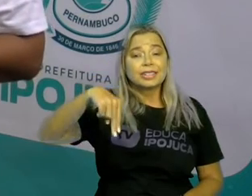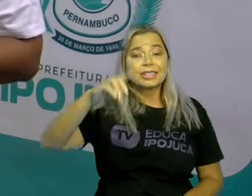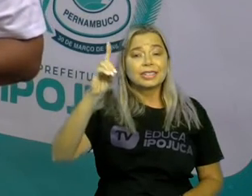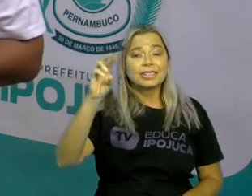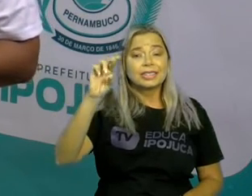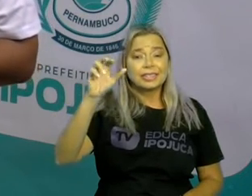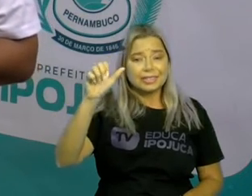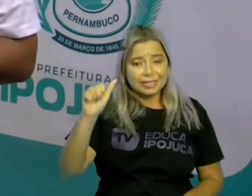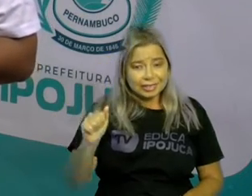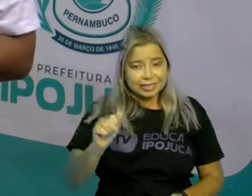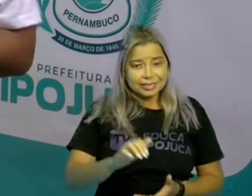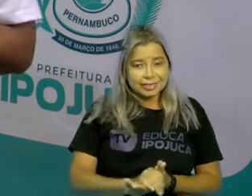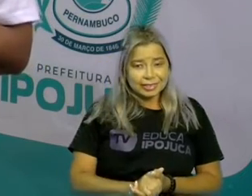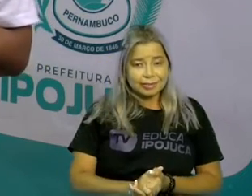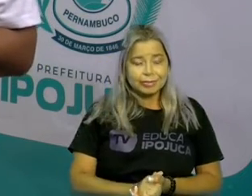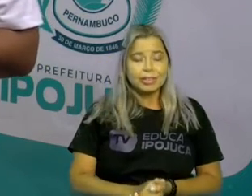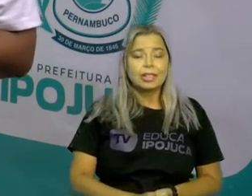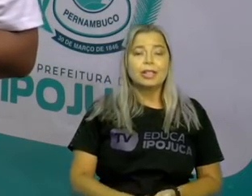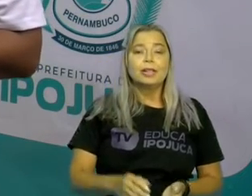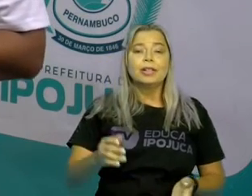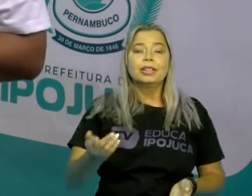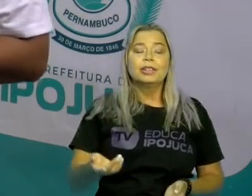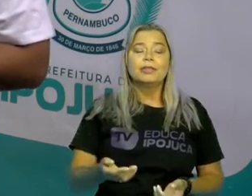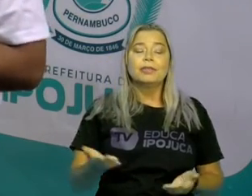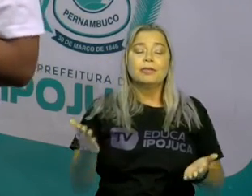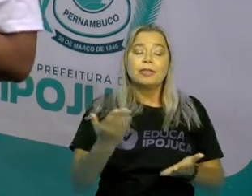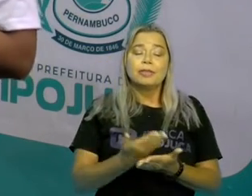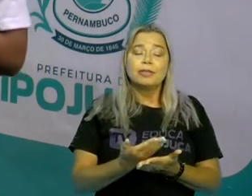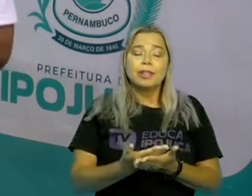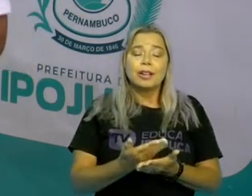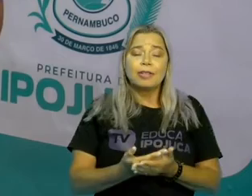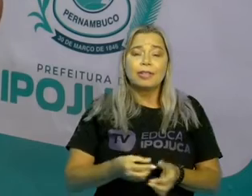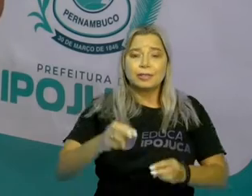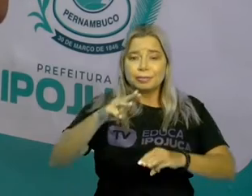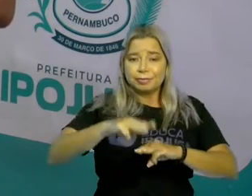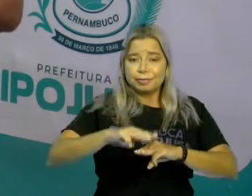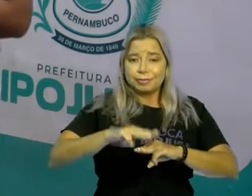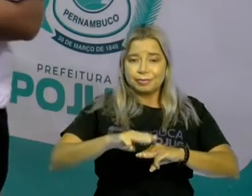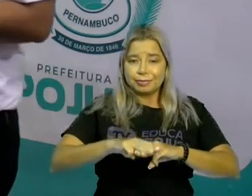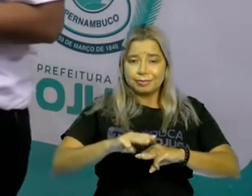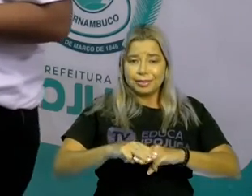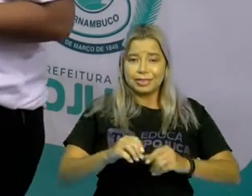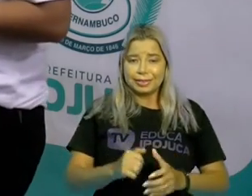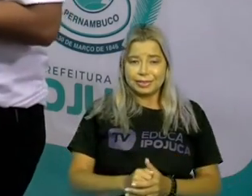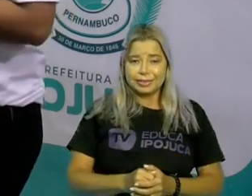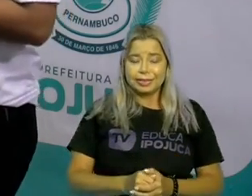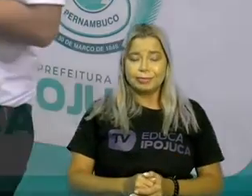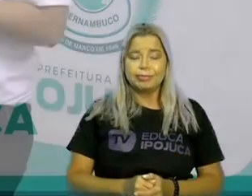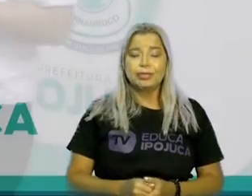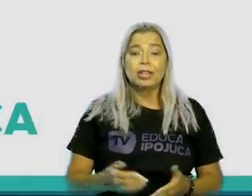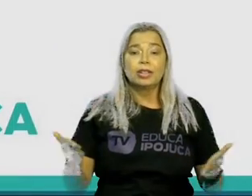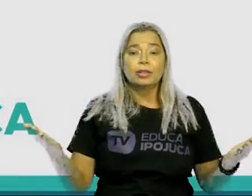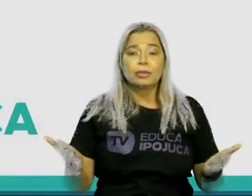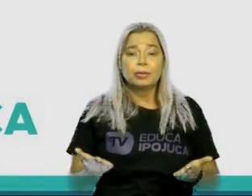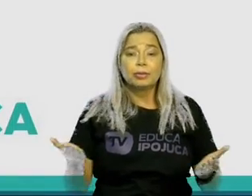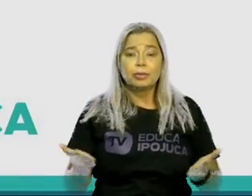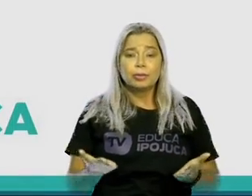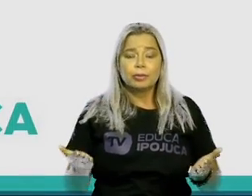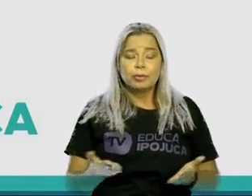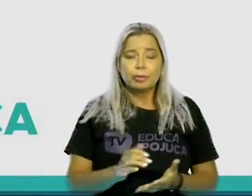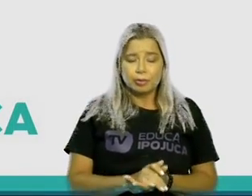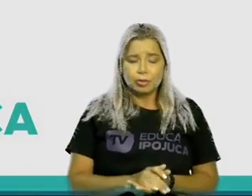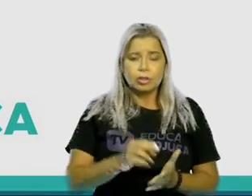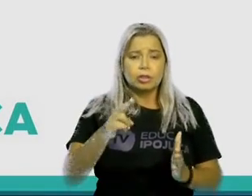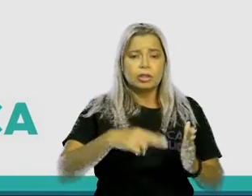disciplina de Matemática EJA Fase 2. Vamos lá? Hoje estaremos com leitura,